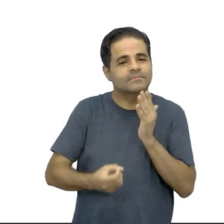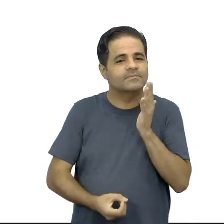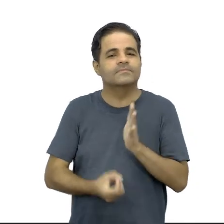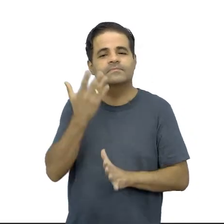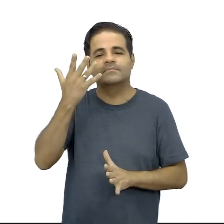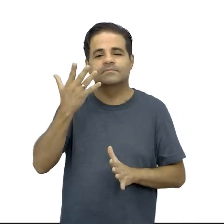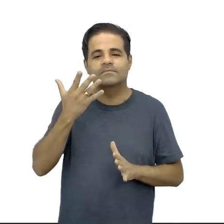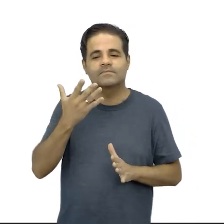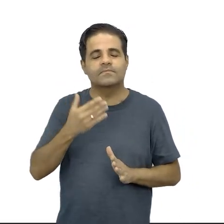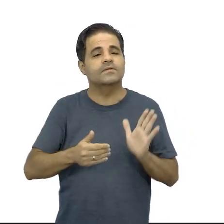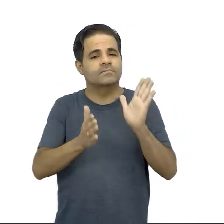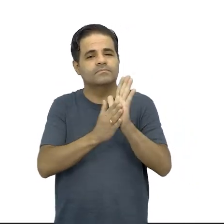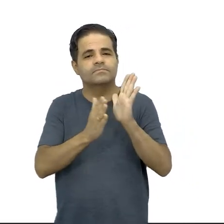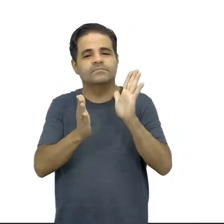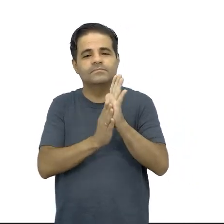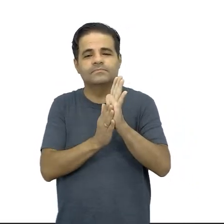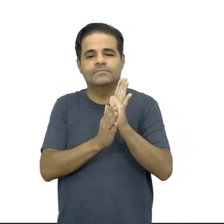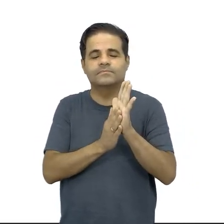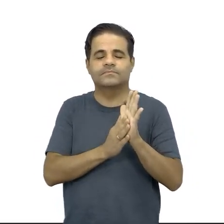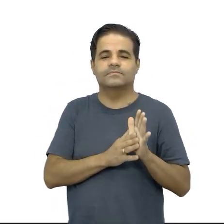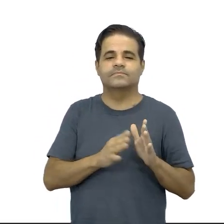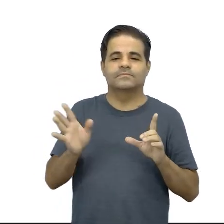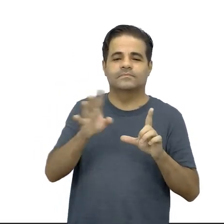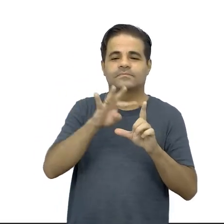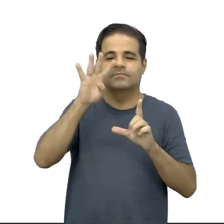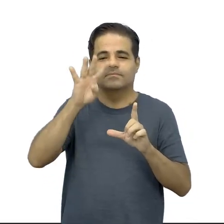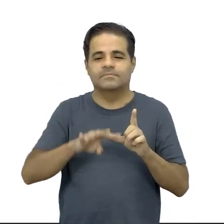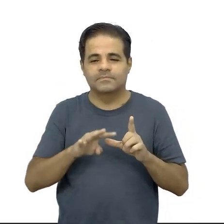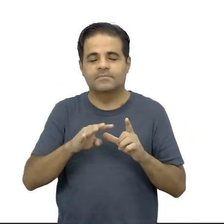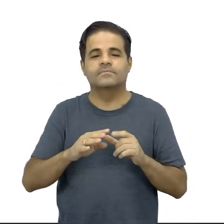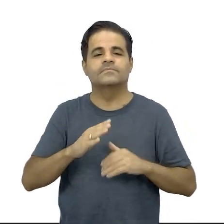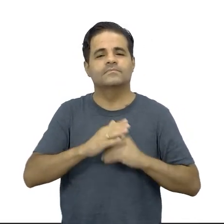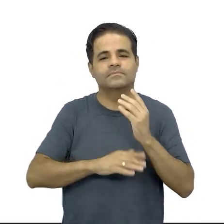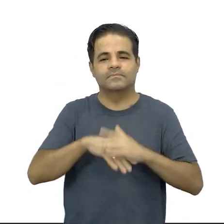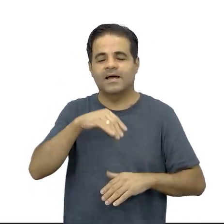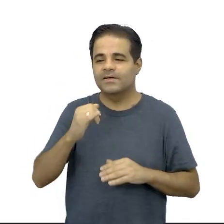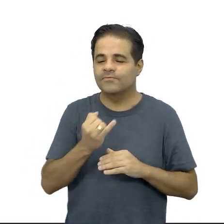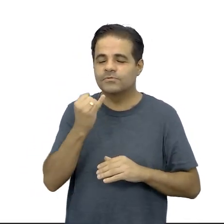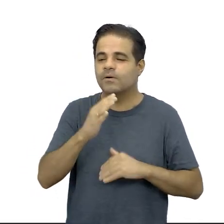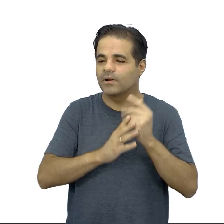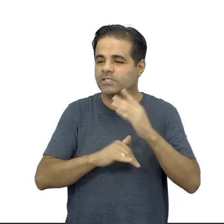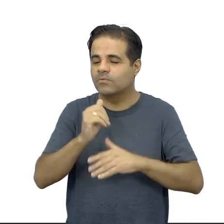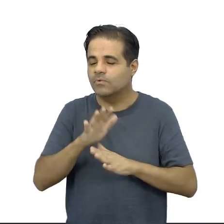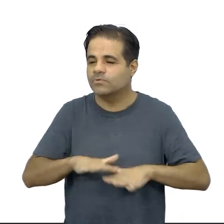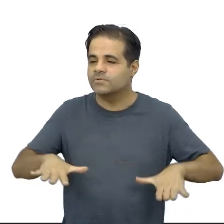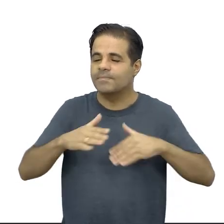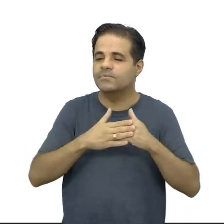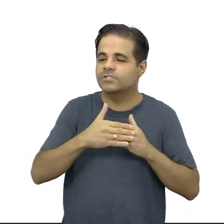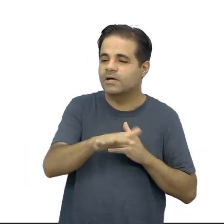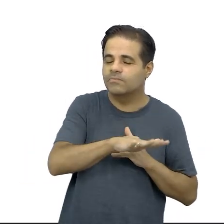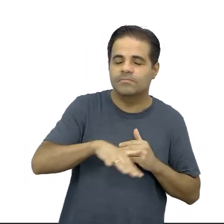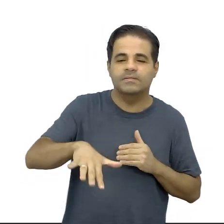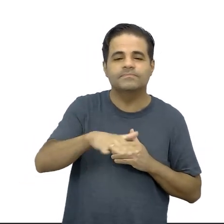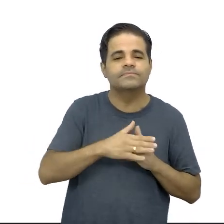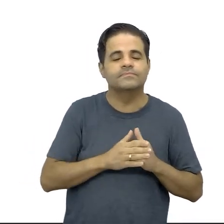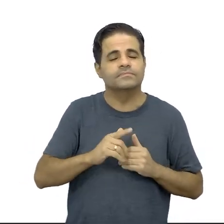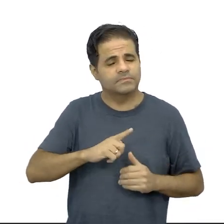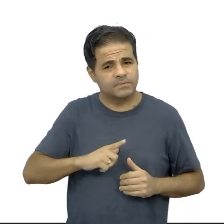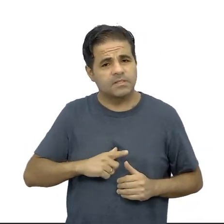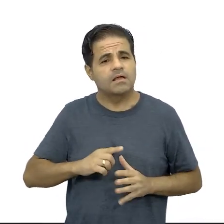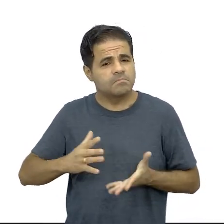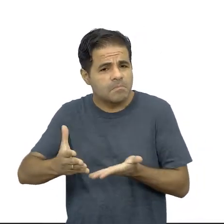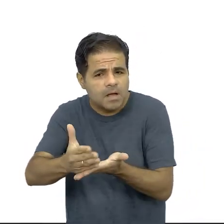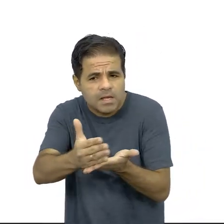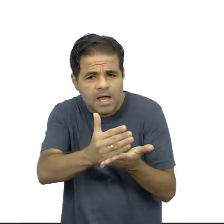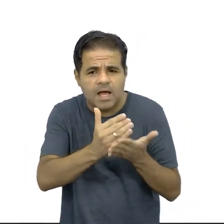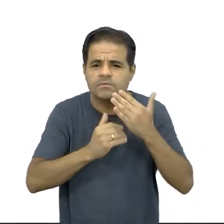né, essa proposta da matriz de habilidades essenciais, porque ela tem um